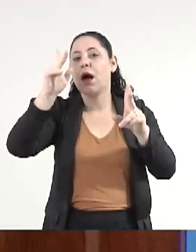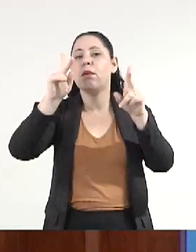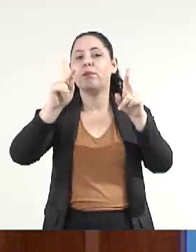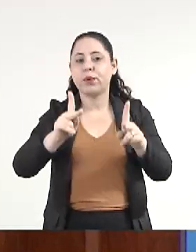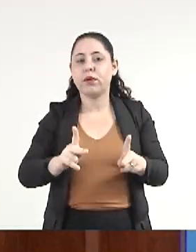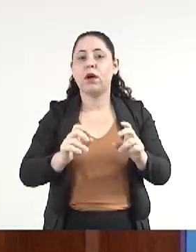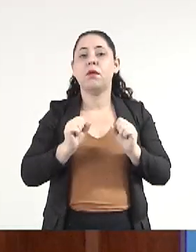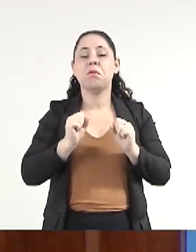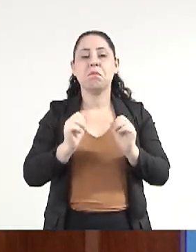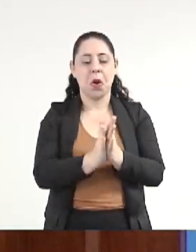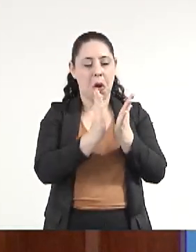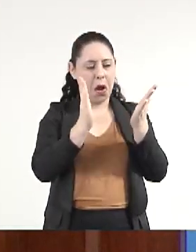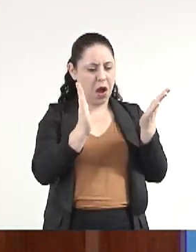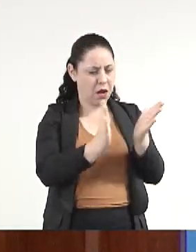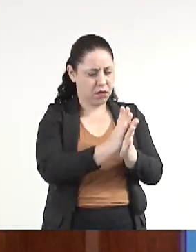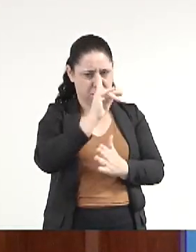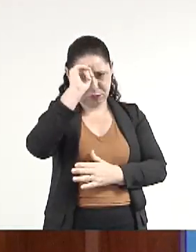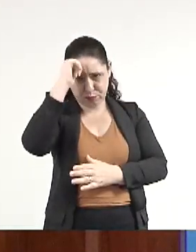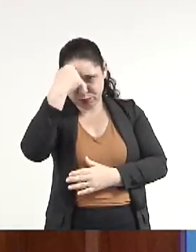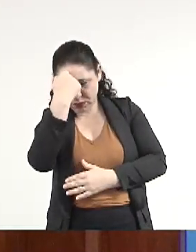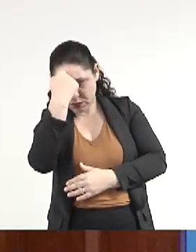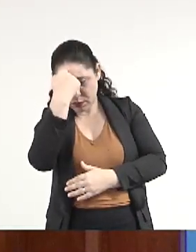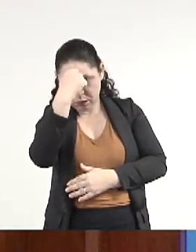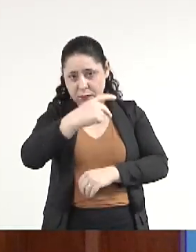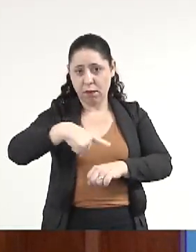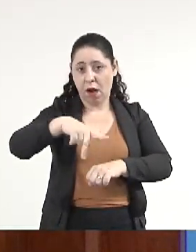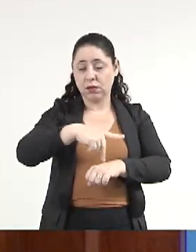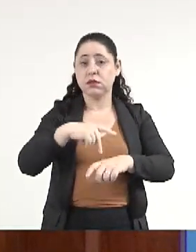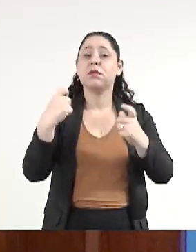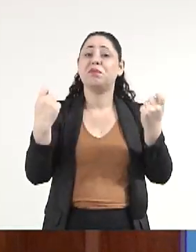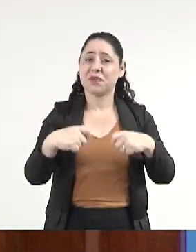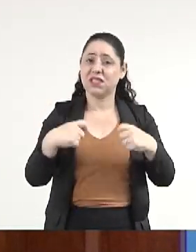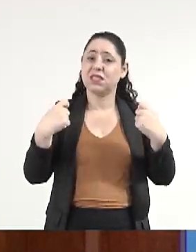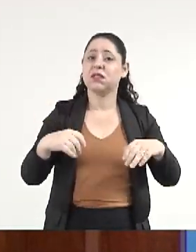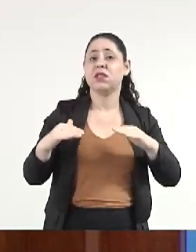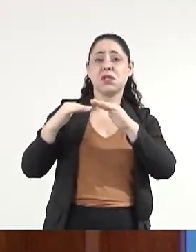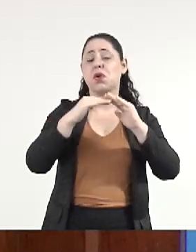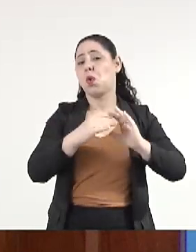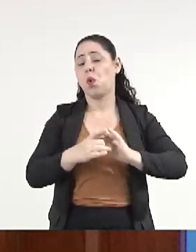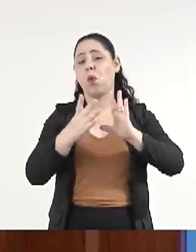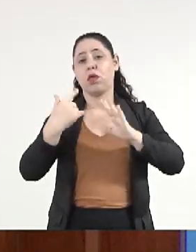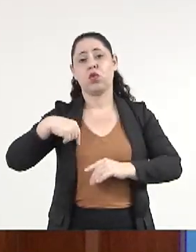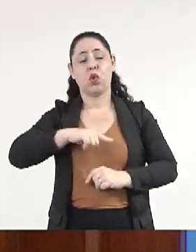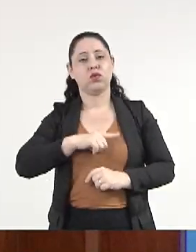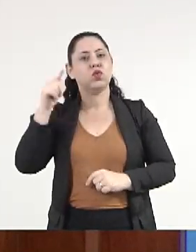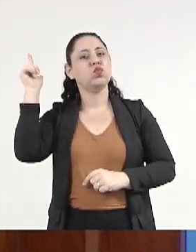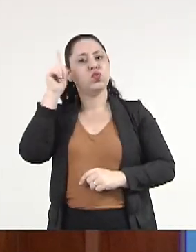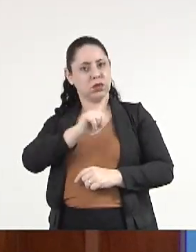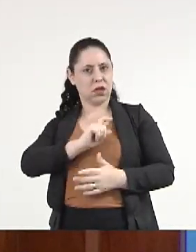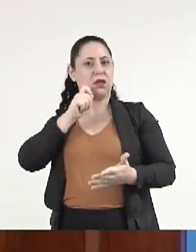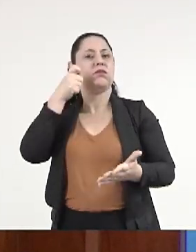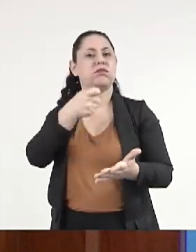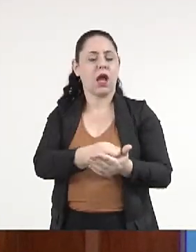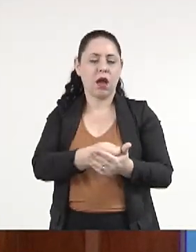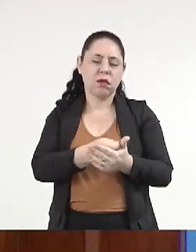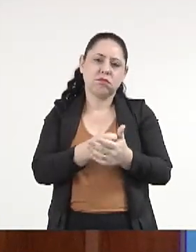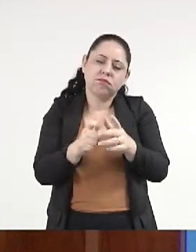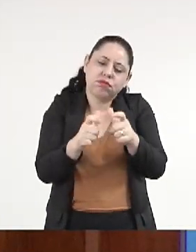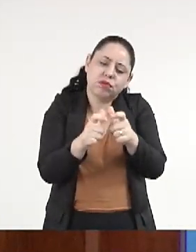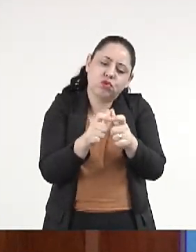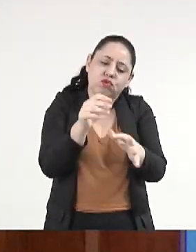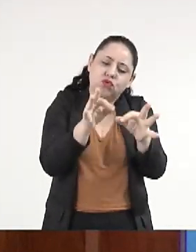população pobre, negra desse país depende de democracia para a gente poder garantir o mínimo